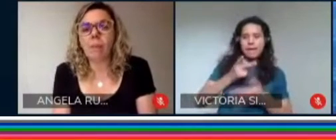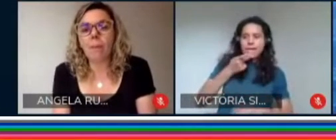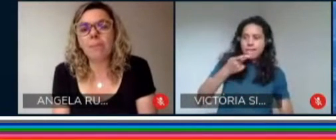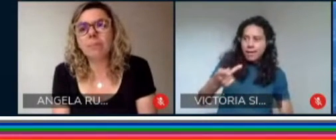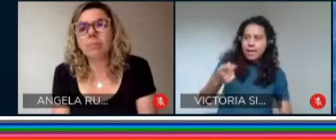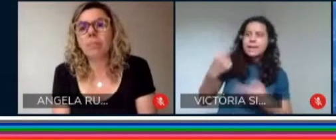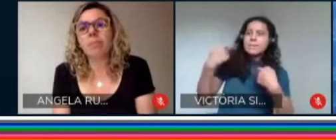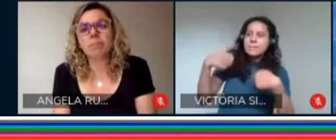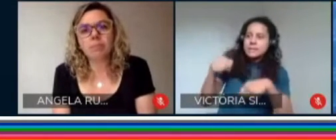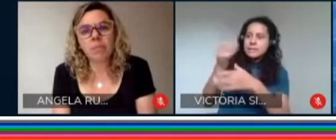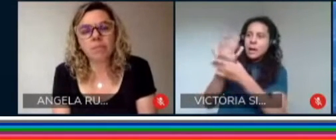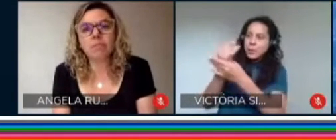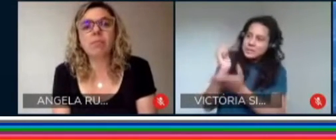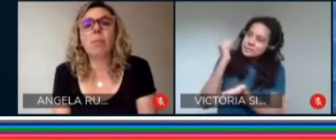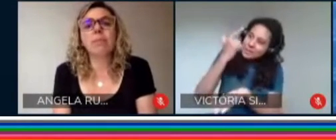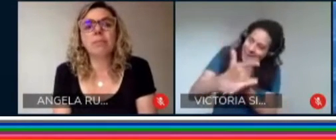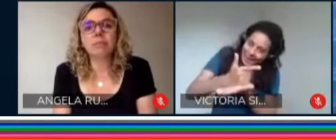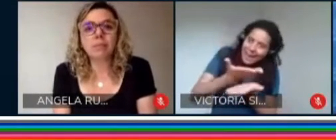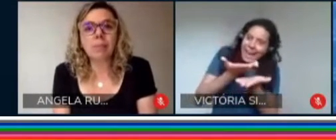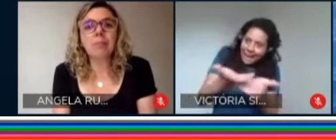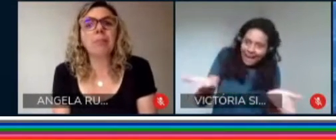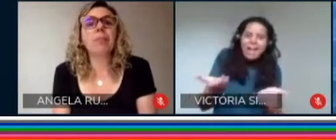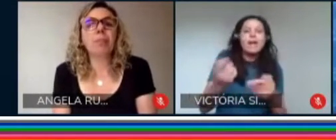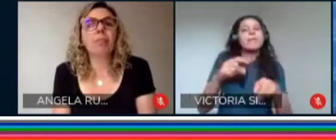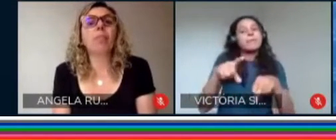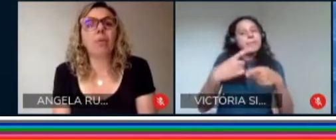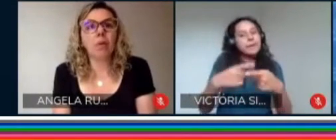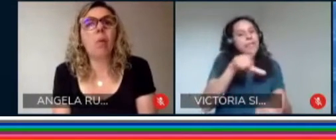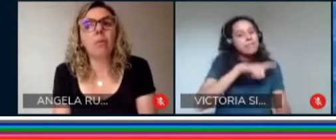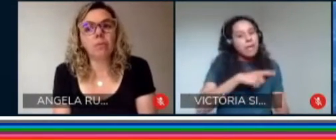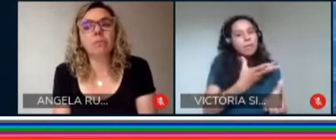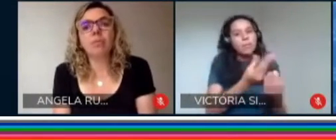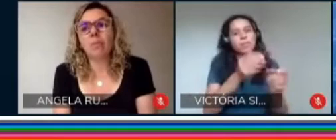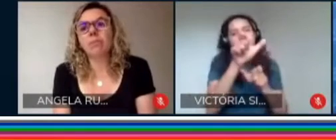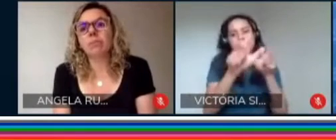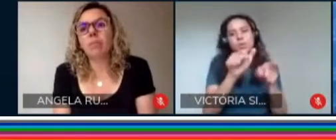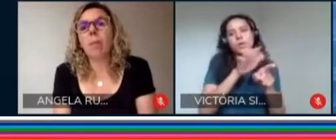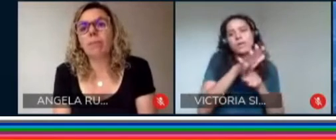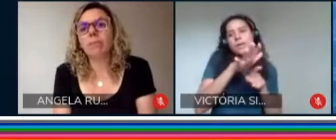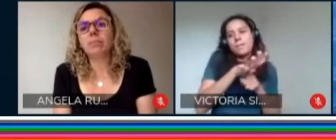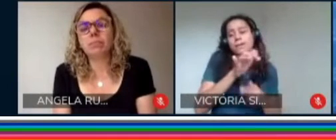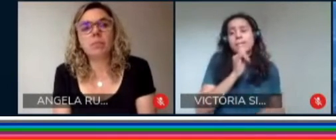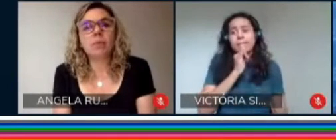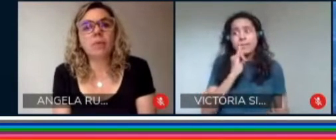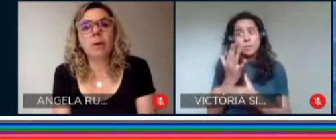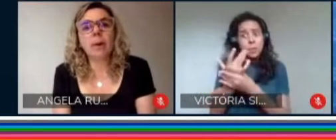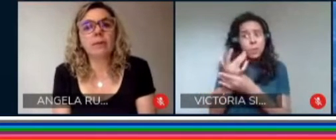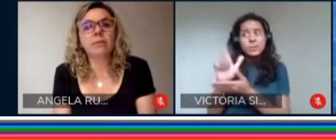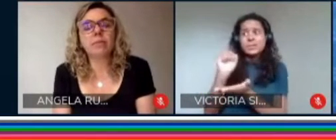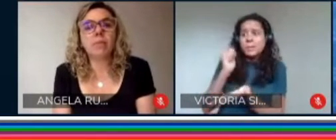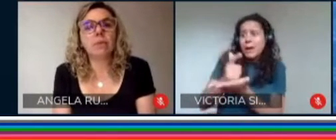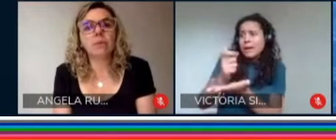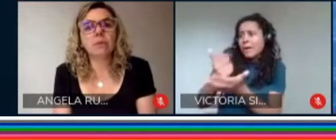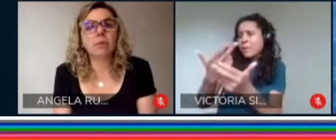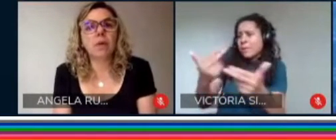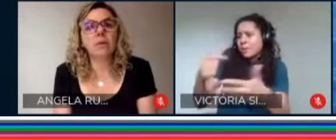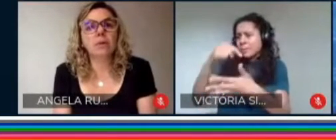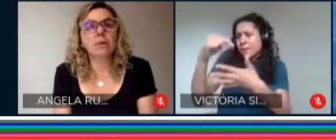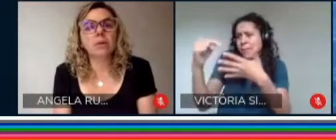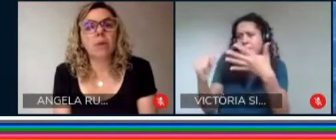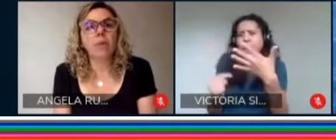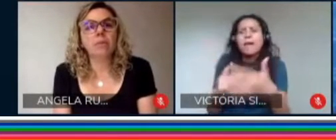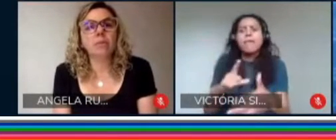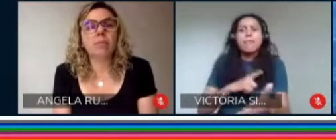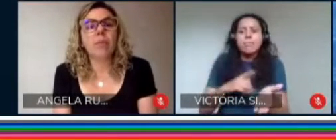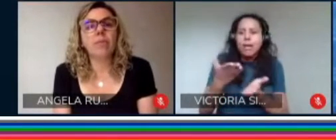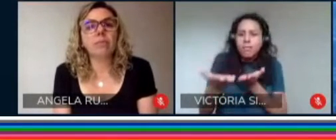Então, usem os recursos que estão disponíveis, né? A URGS tem muita coisa disponível para os seus usuários, para a comunidade acadêmica,